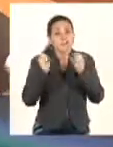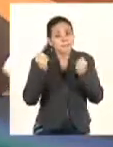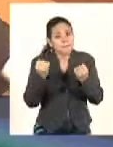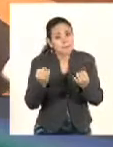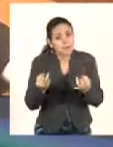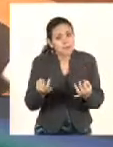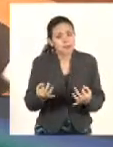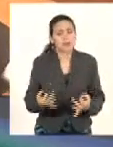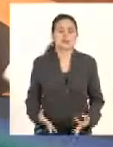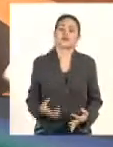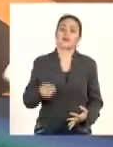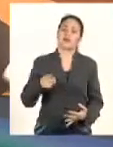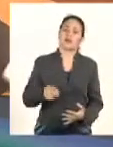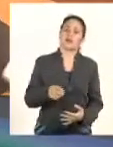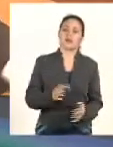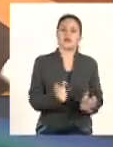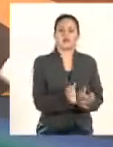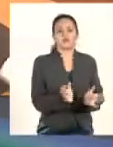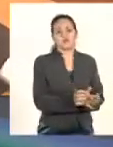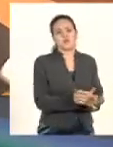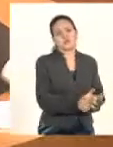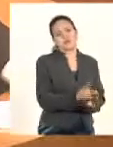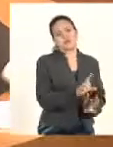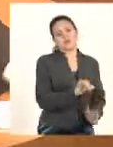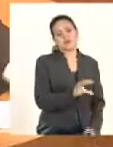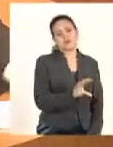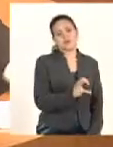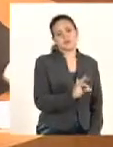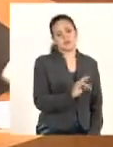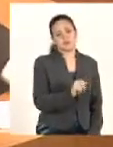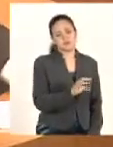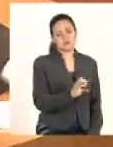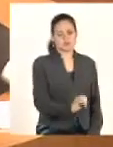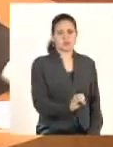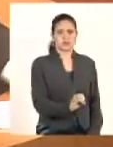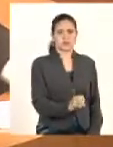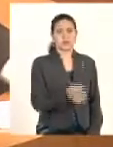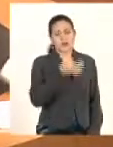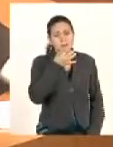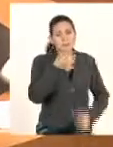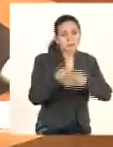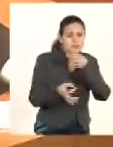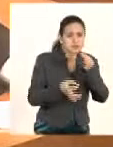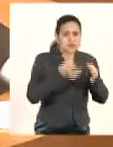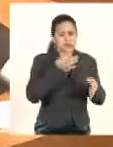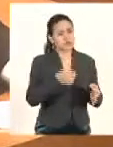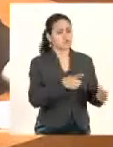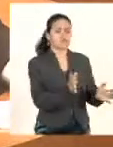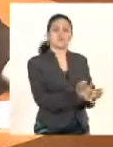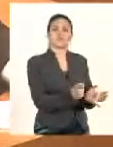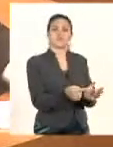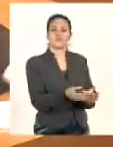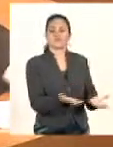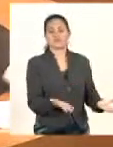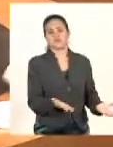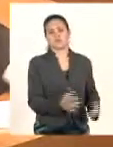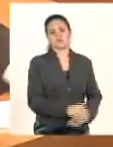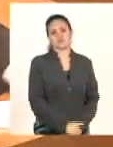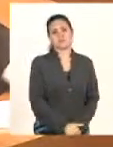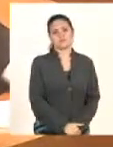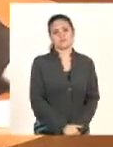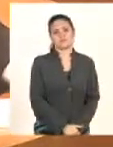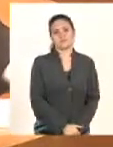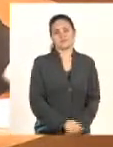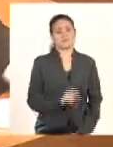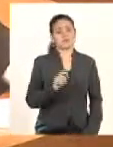da comissão. Que ele desse um parecer, a opinião dele com relação à comissão de licitação da qual ele formou. E ele